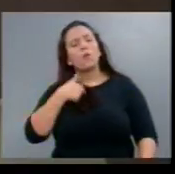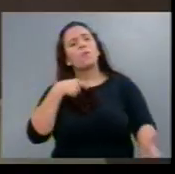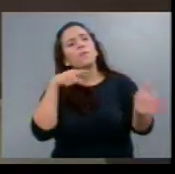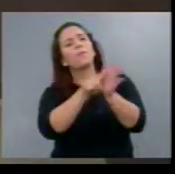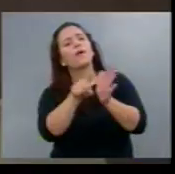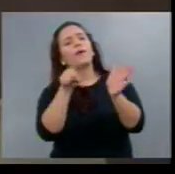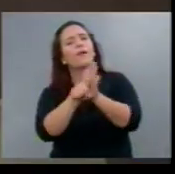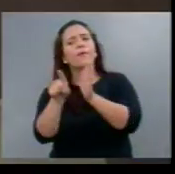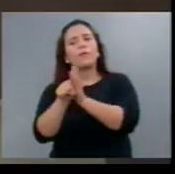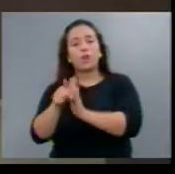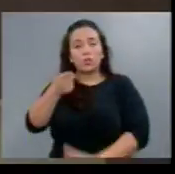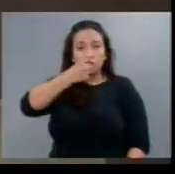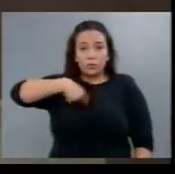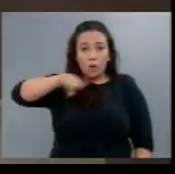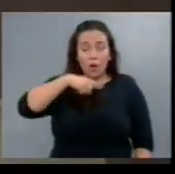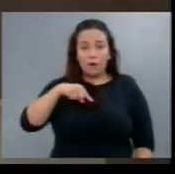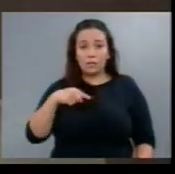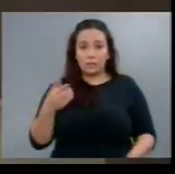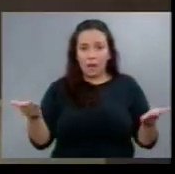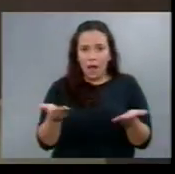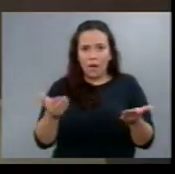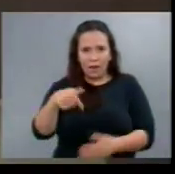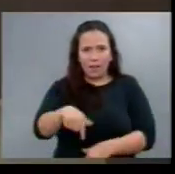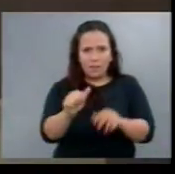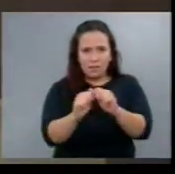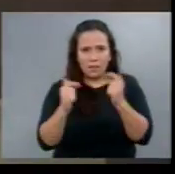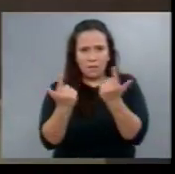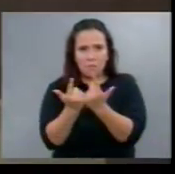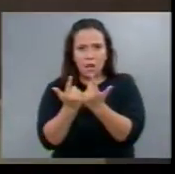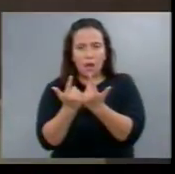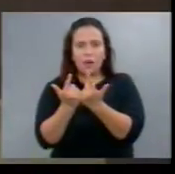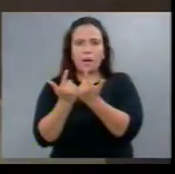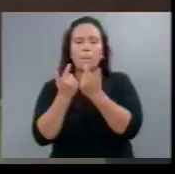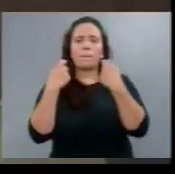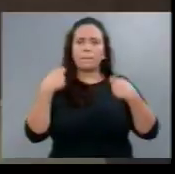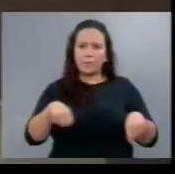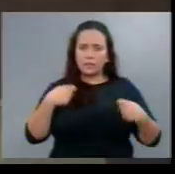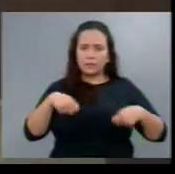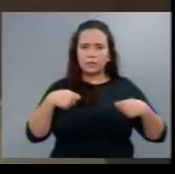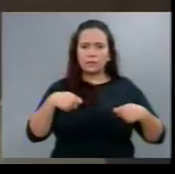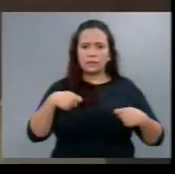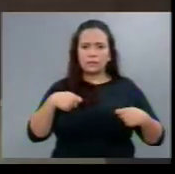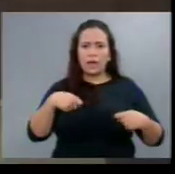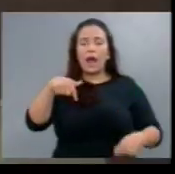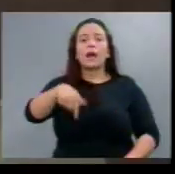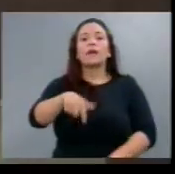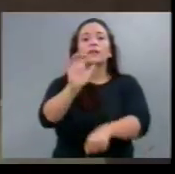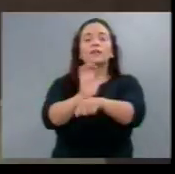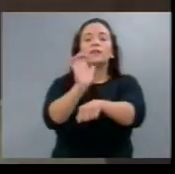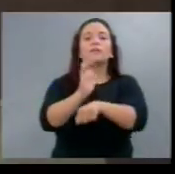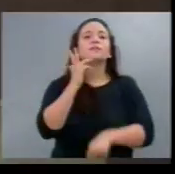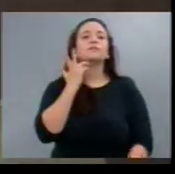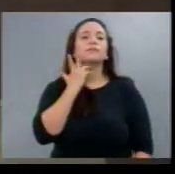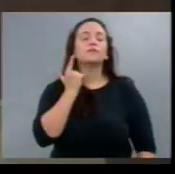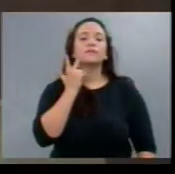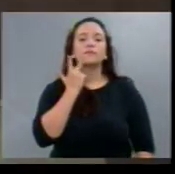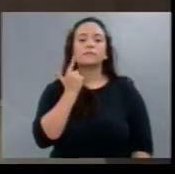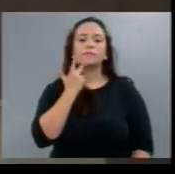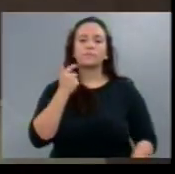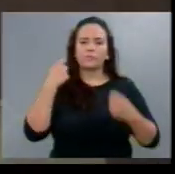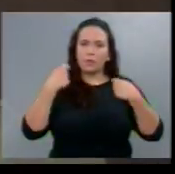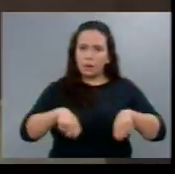perguntar, nós aqui não teremos a altivez, aqui do Estado do Ceará,